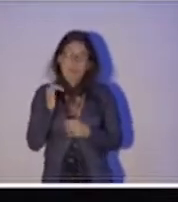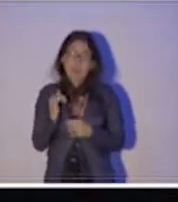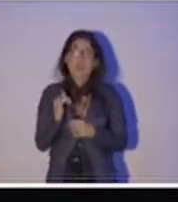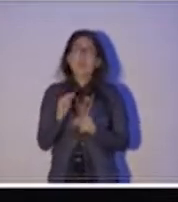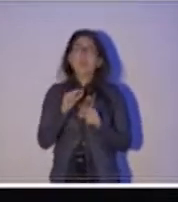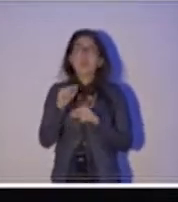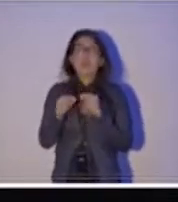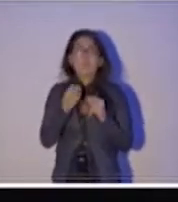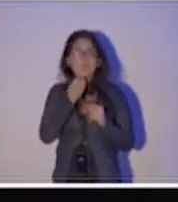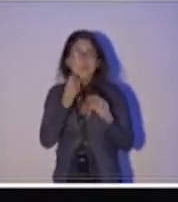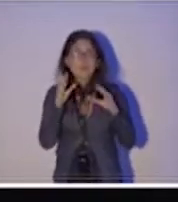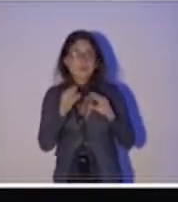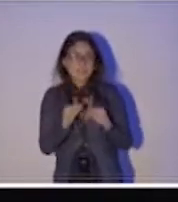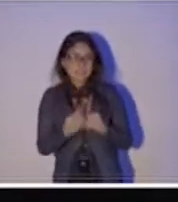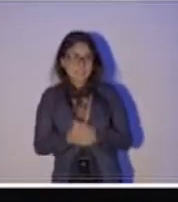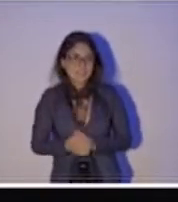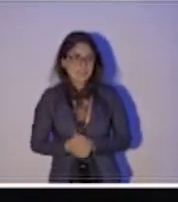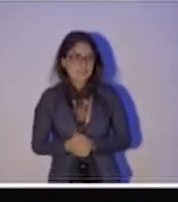Boa noite.